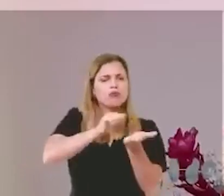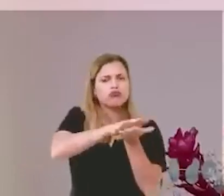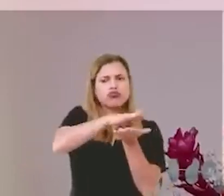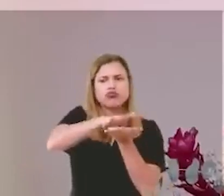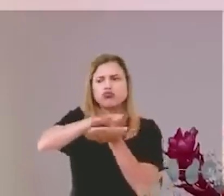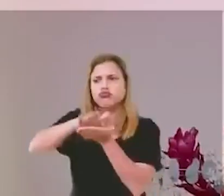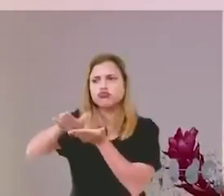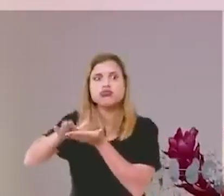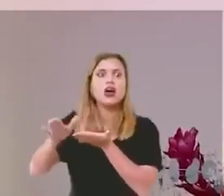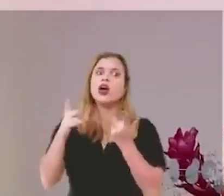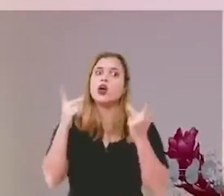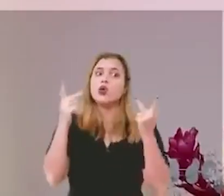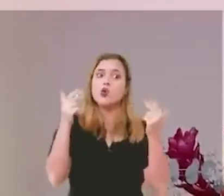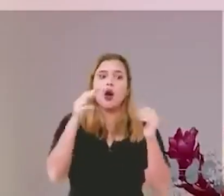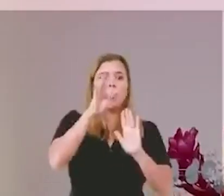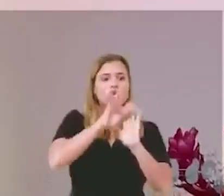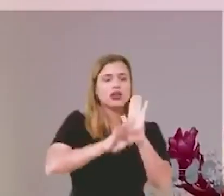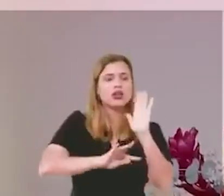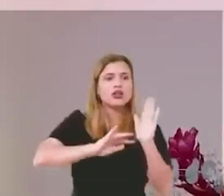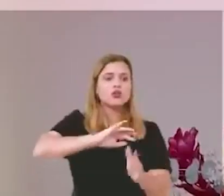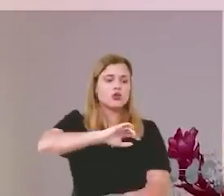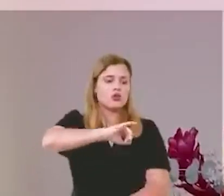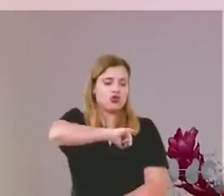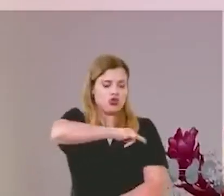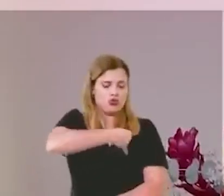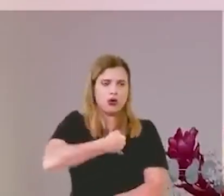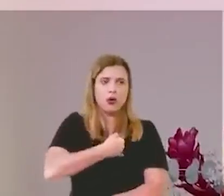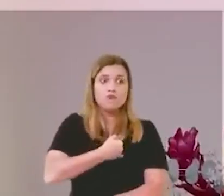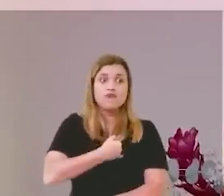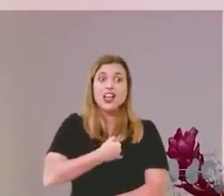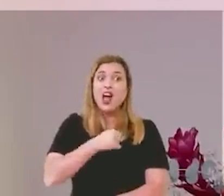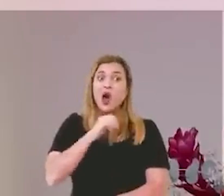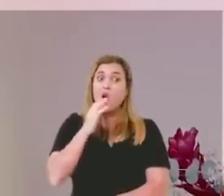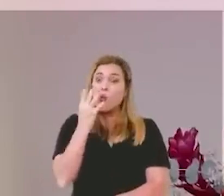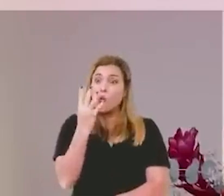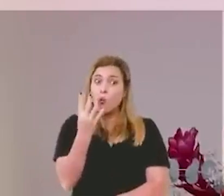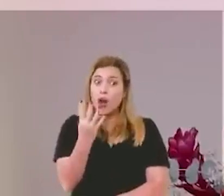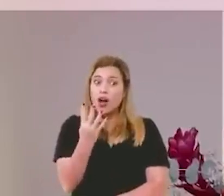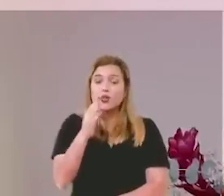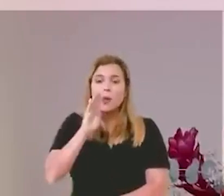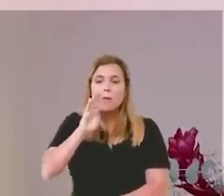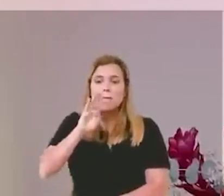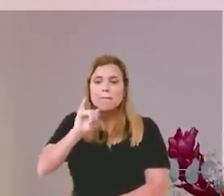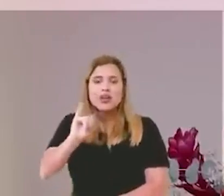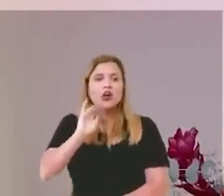o Evangelho de João. Já passam de 4 bilhões de exemplares.